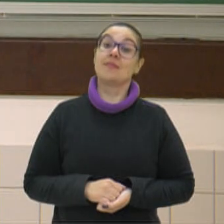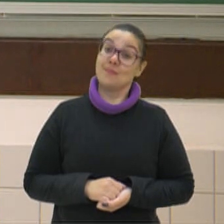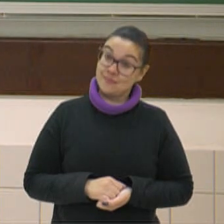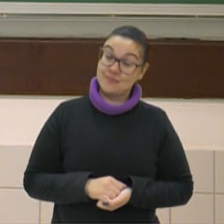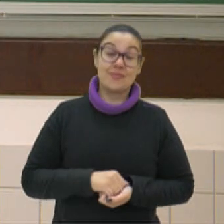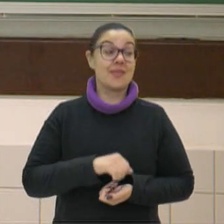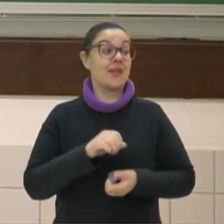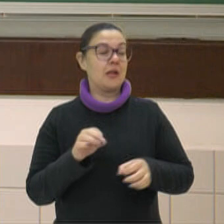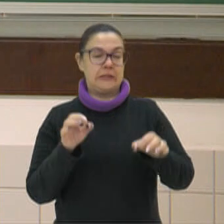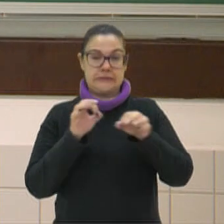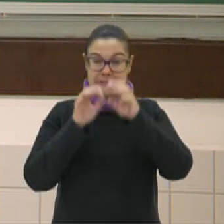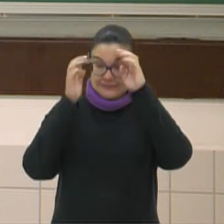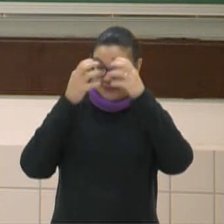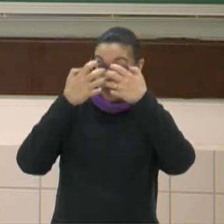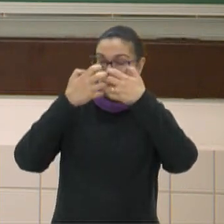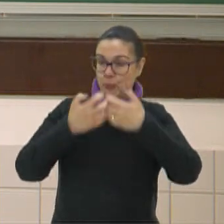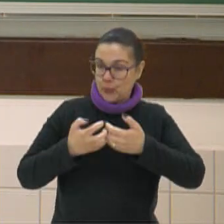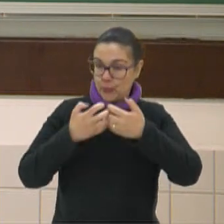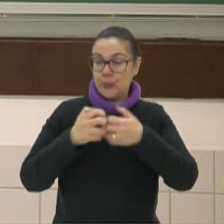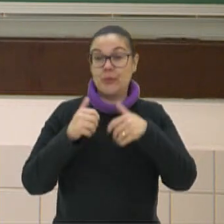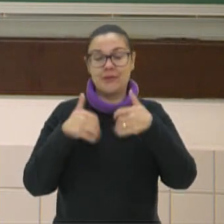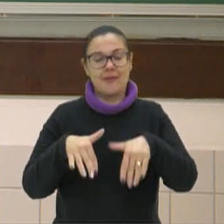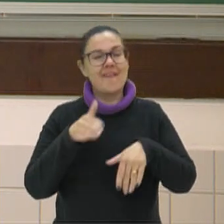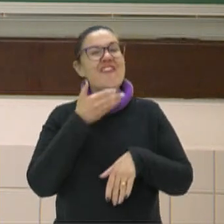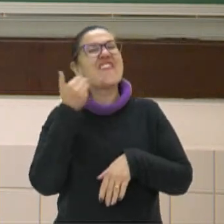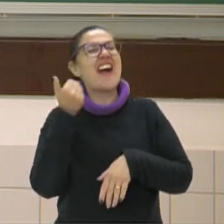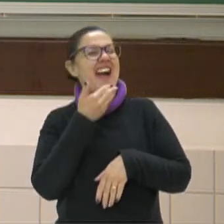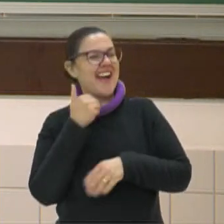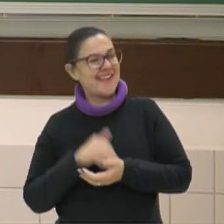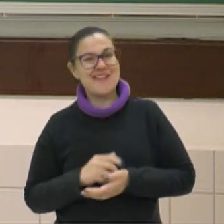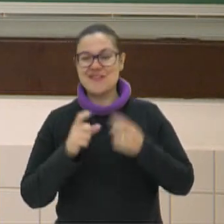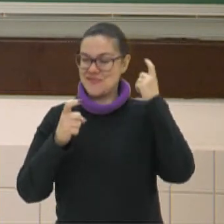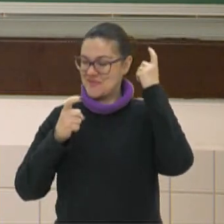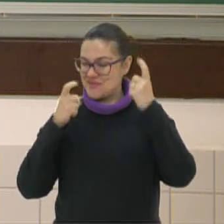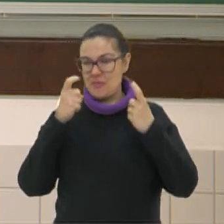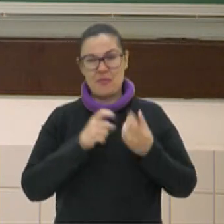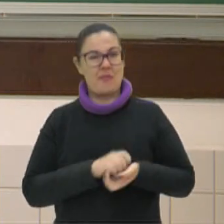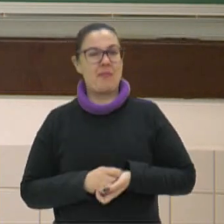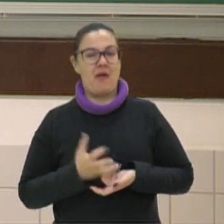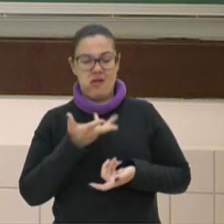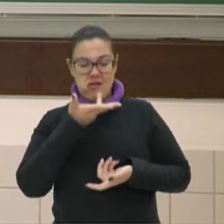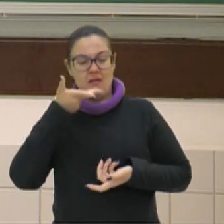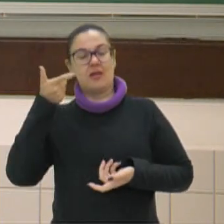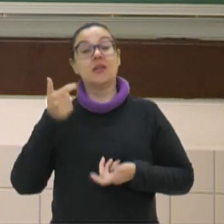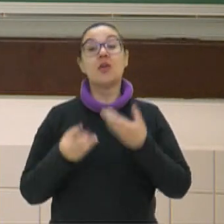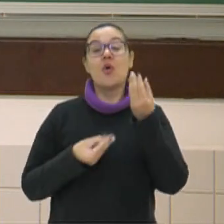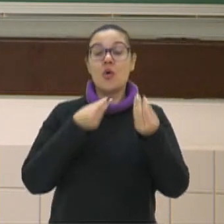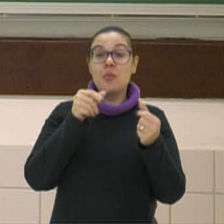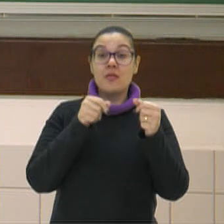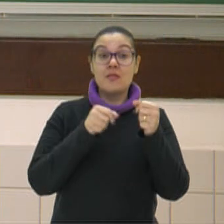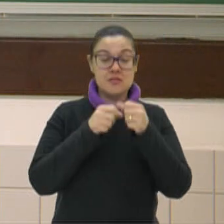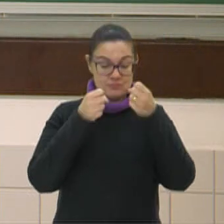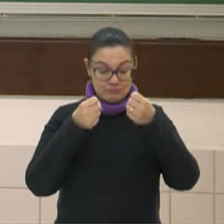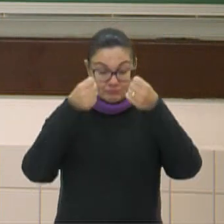Daí, galera, quebraram muito a cabeça aí? Questão fácil, mamão com açúcar, olha só. Como ficaria esse discurso quando passássemos para o